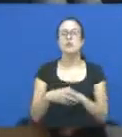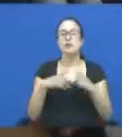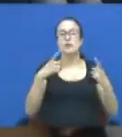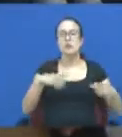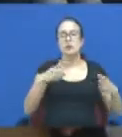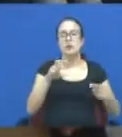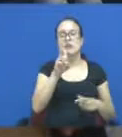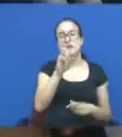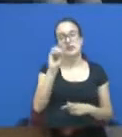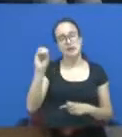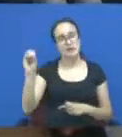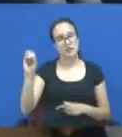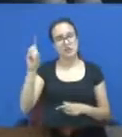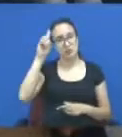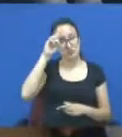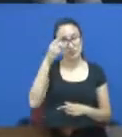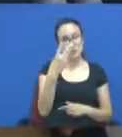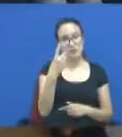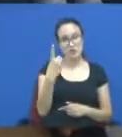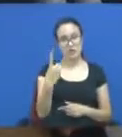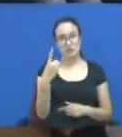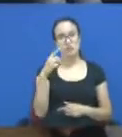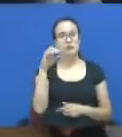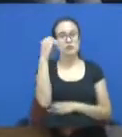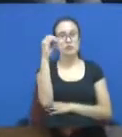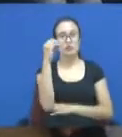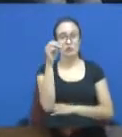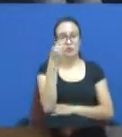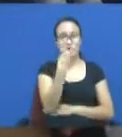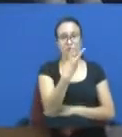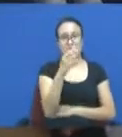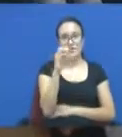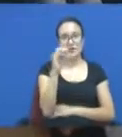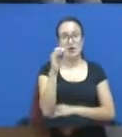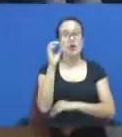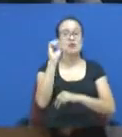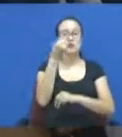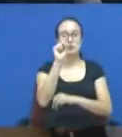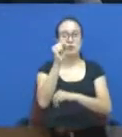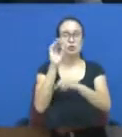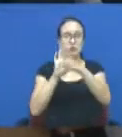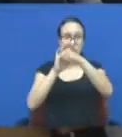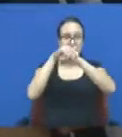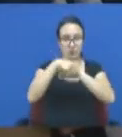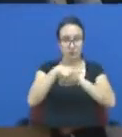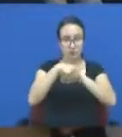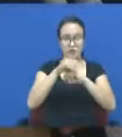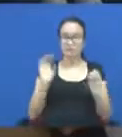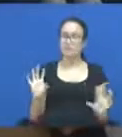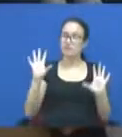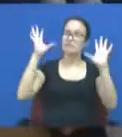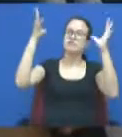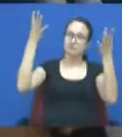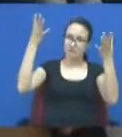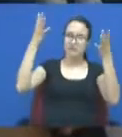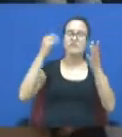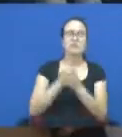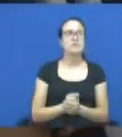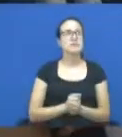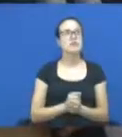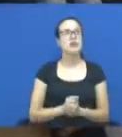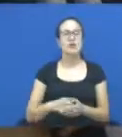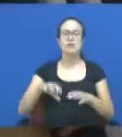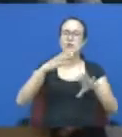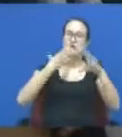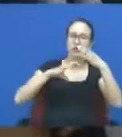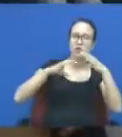outubro, sexta-feira, às 20 horas, para uma grande celebração alusiva ao aniversário da Reforma, com participações de corais